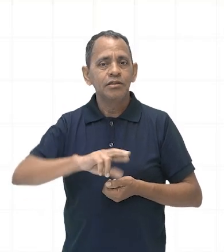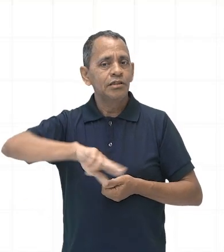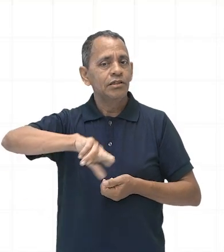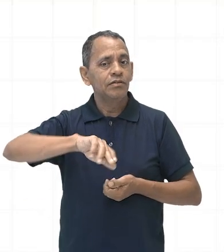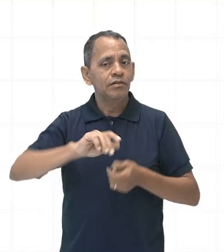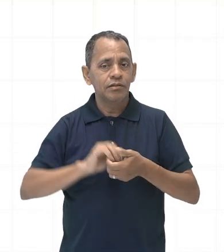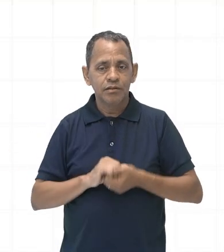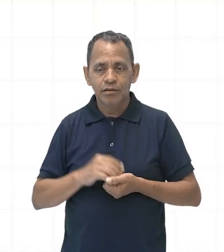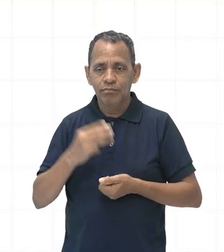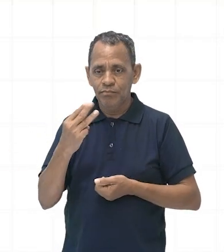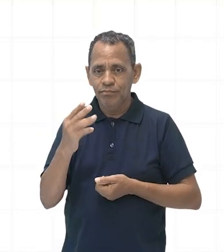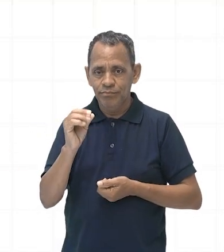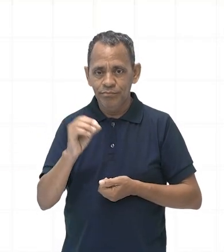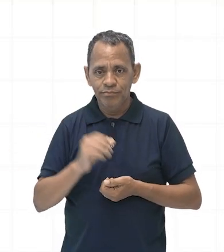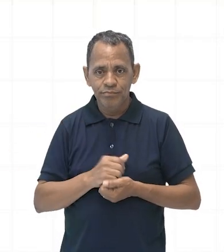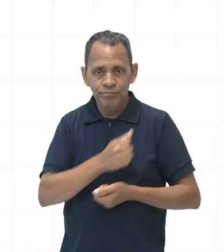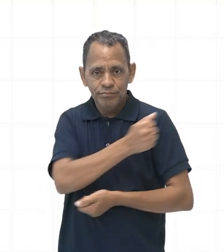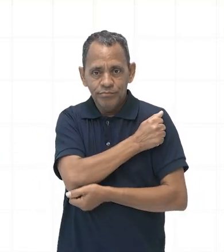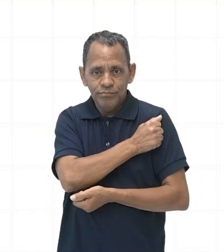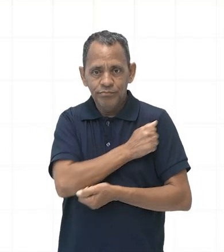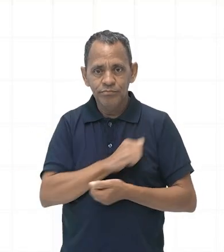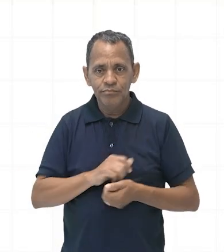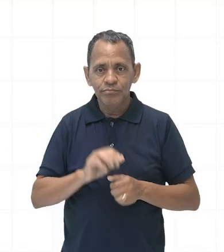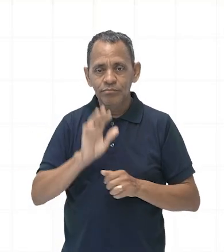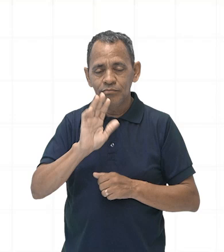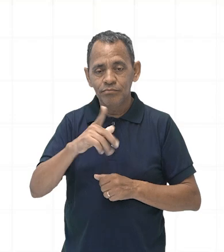somaram-se. Beleza? Então, nós temos mais